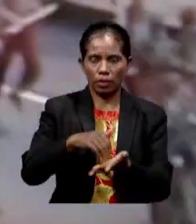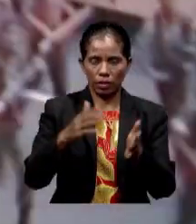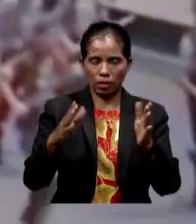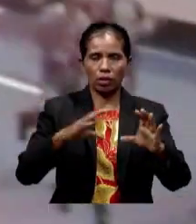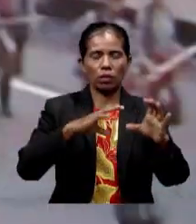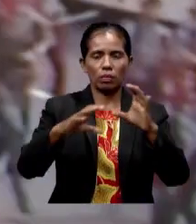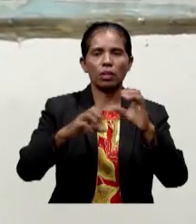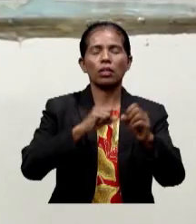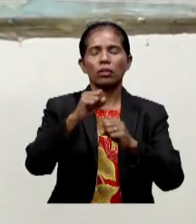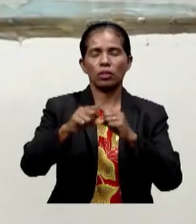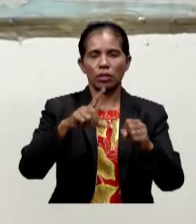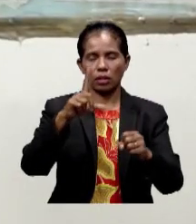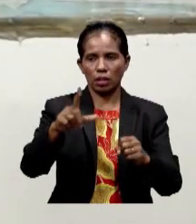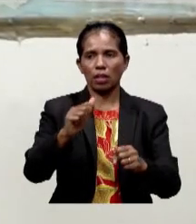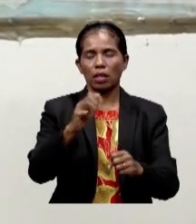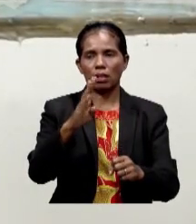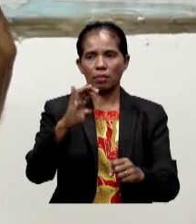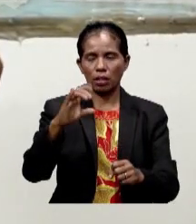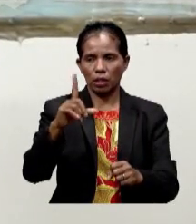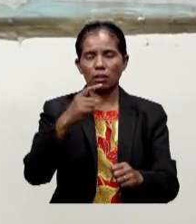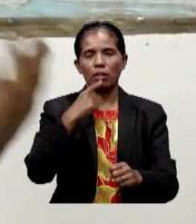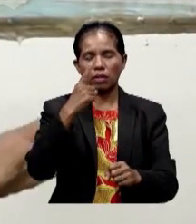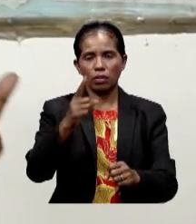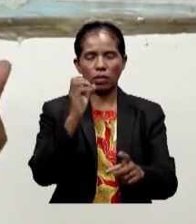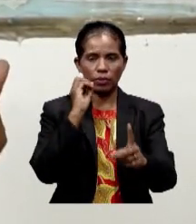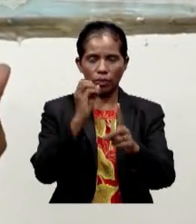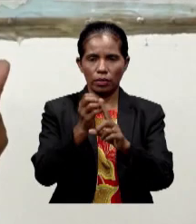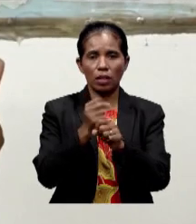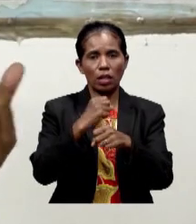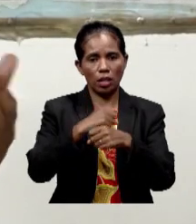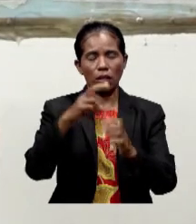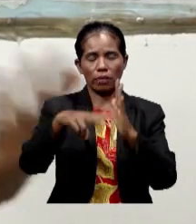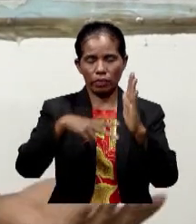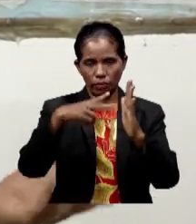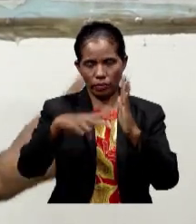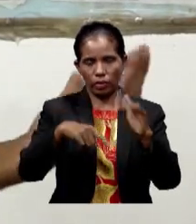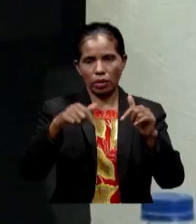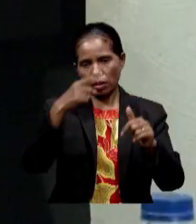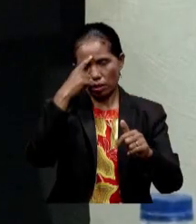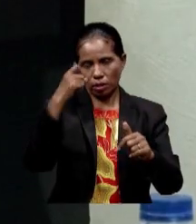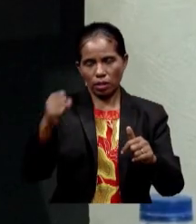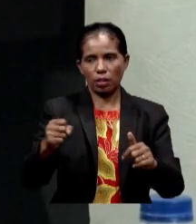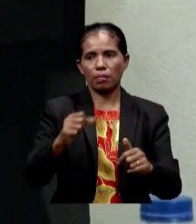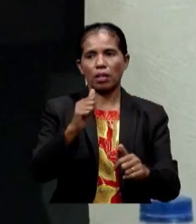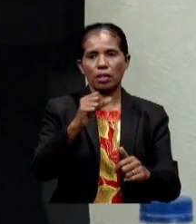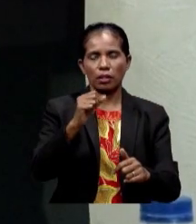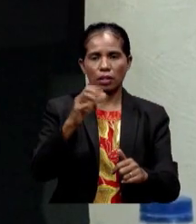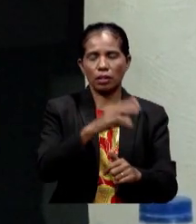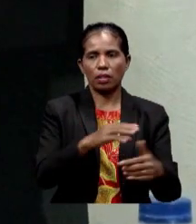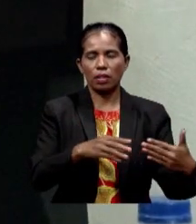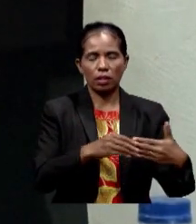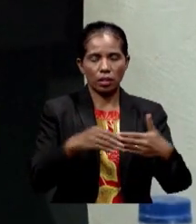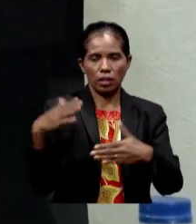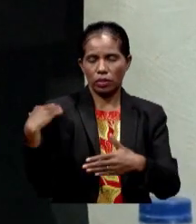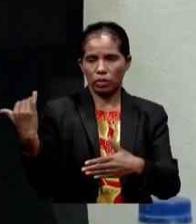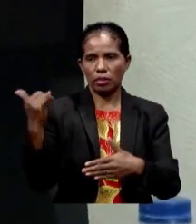comunicação social, Abílio Amado Magno Hateten, objetivo cria filme Asanami ne, Tamba Asanami, no dar líder foi sai